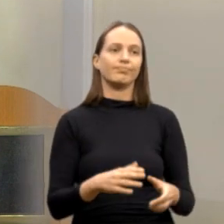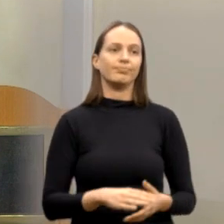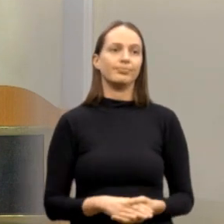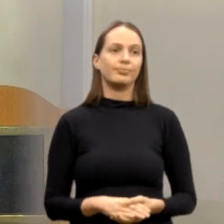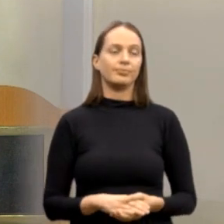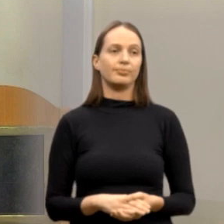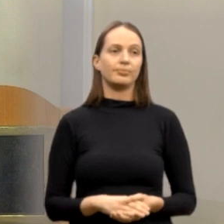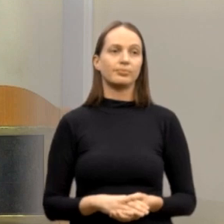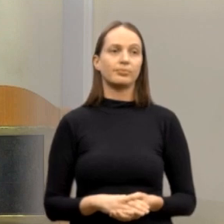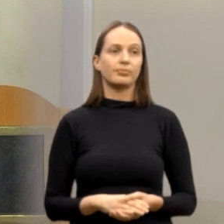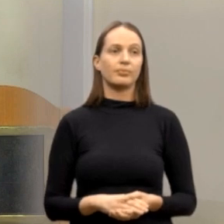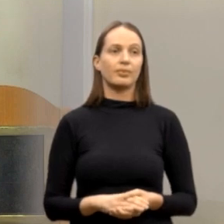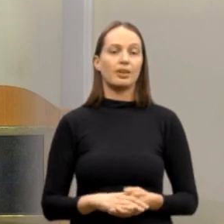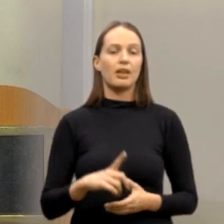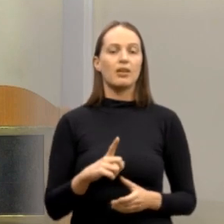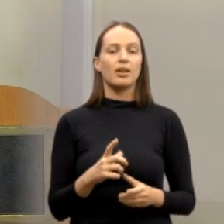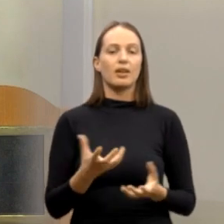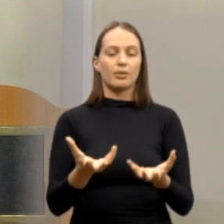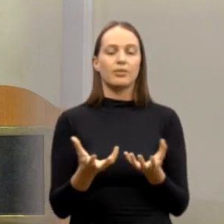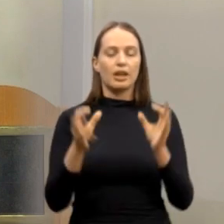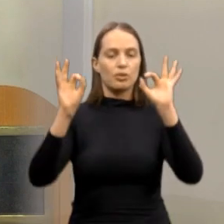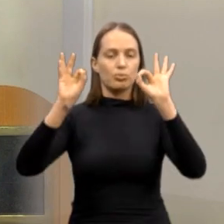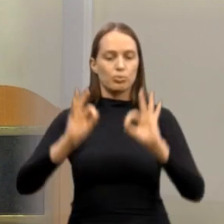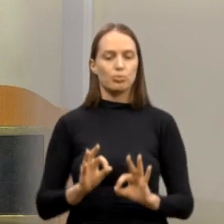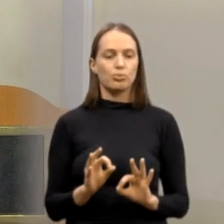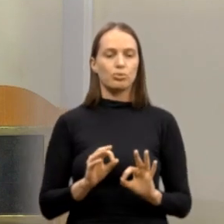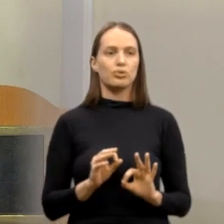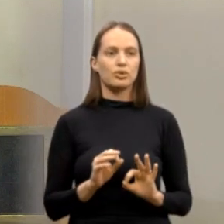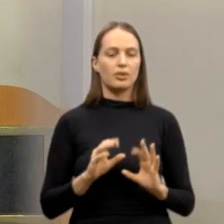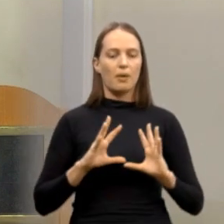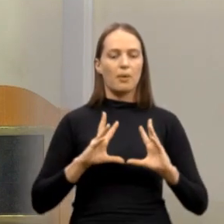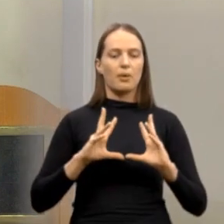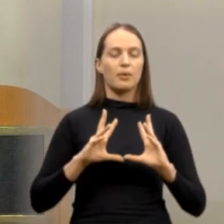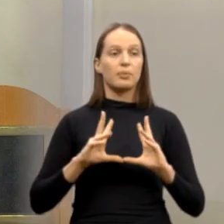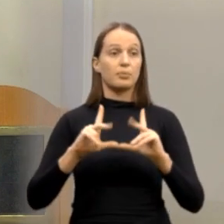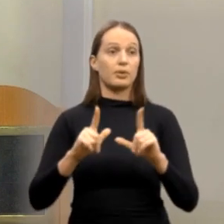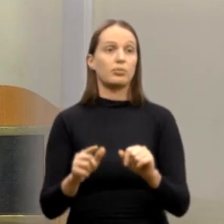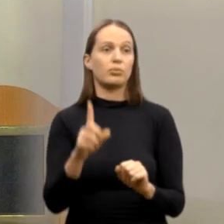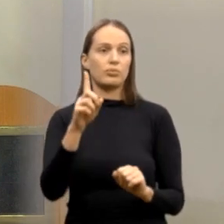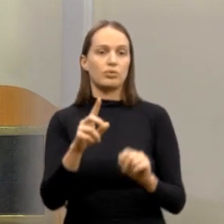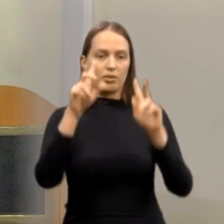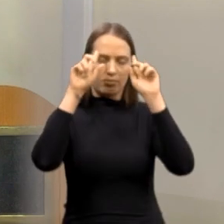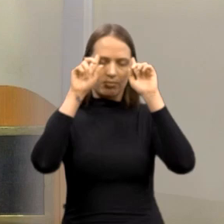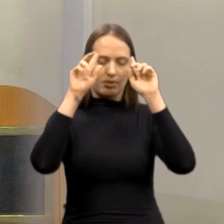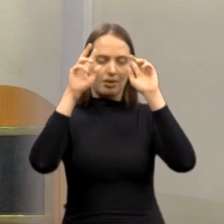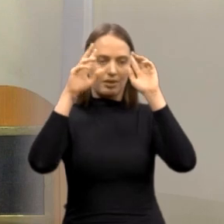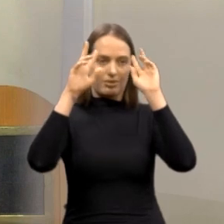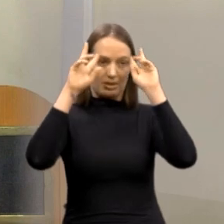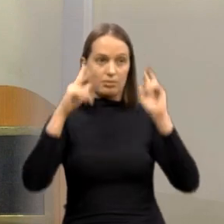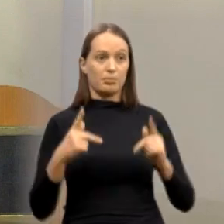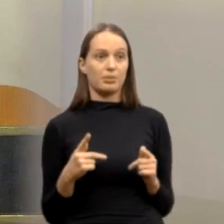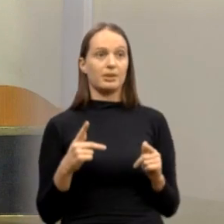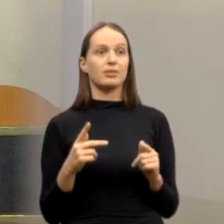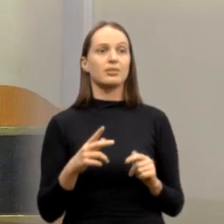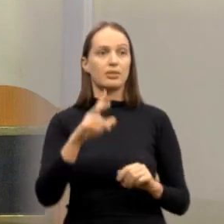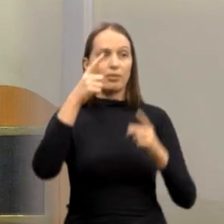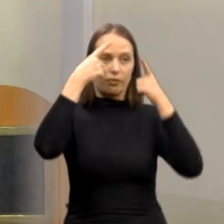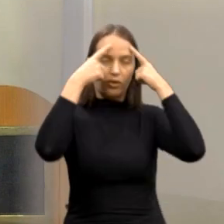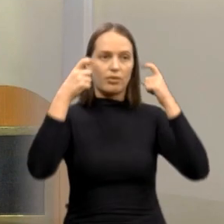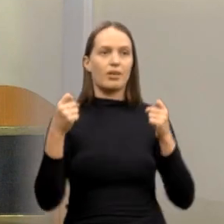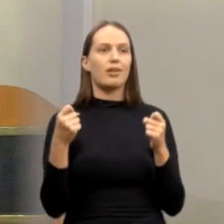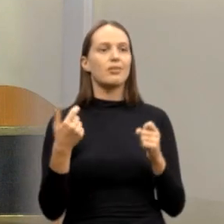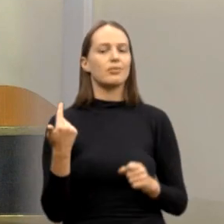Cross e justiça para quem Para que ninguém mais seja vítima de violação de direitos humanos num estabelecimento dentro da